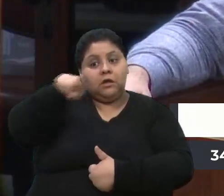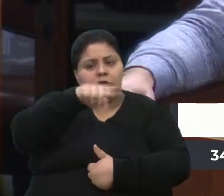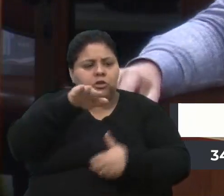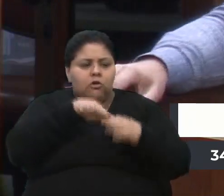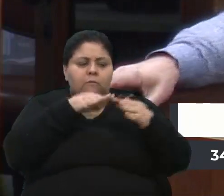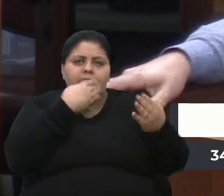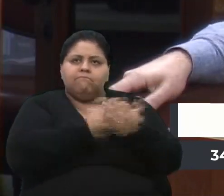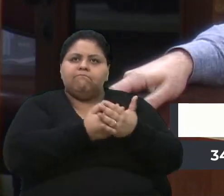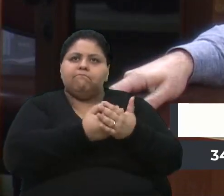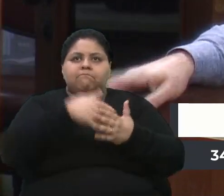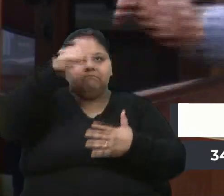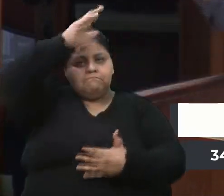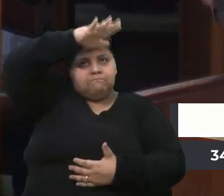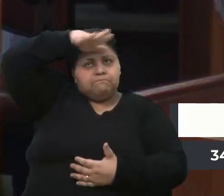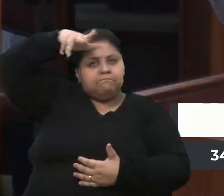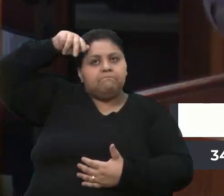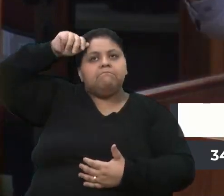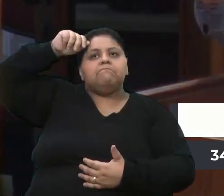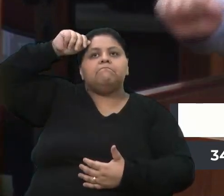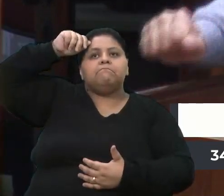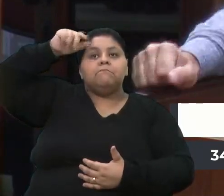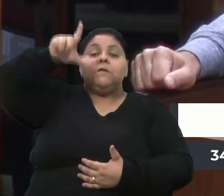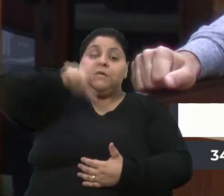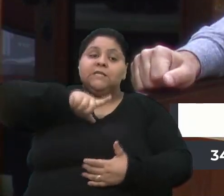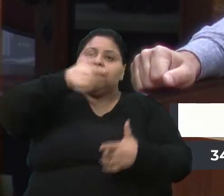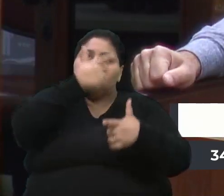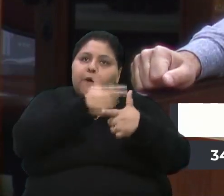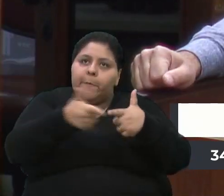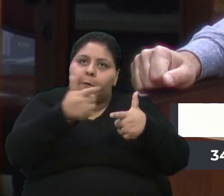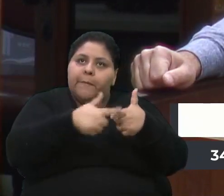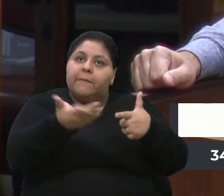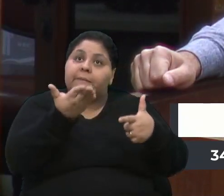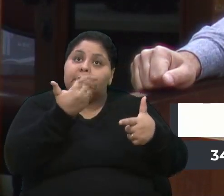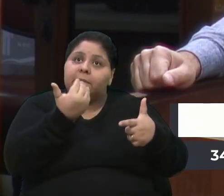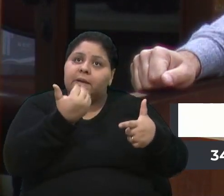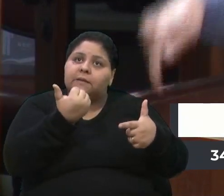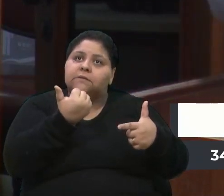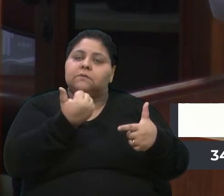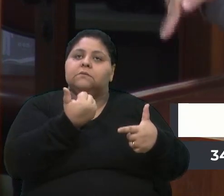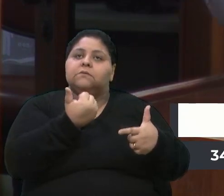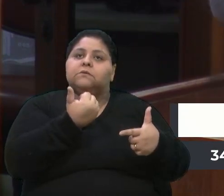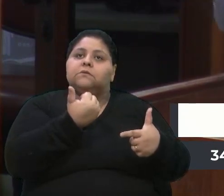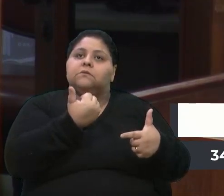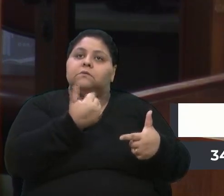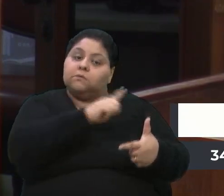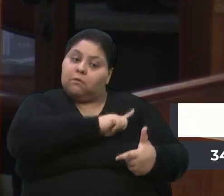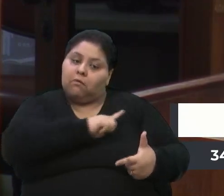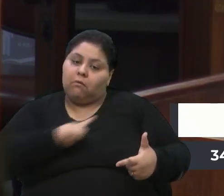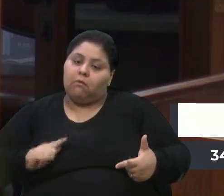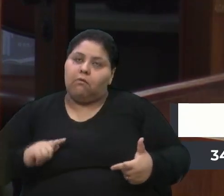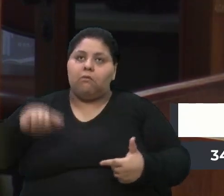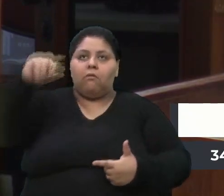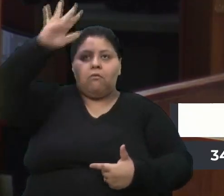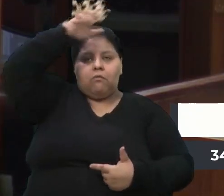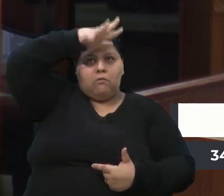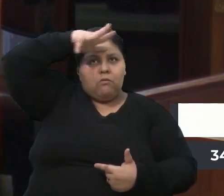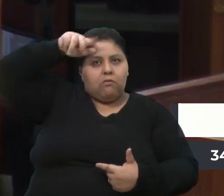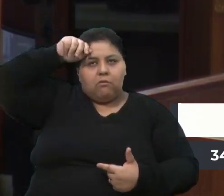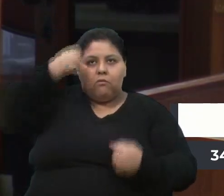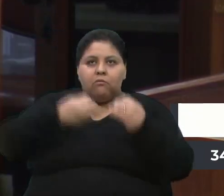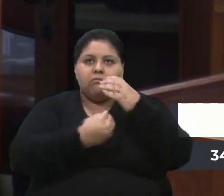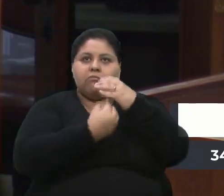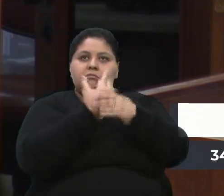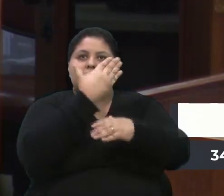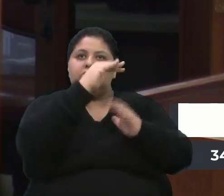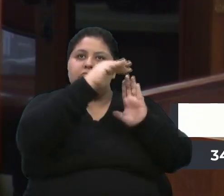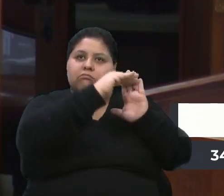escolas municipais estão com problemas na merenda. O governo municipal criou um programa chamado